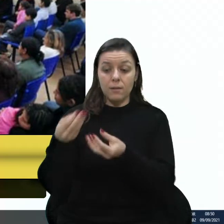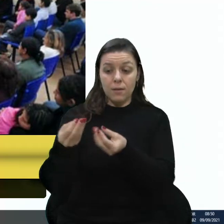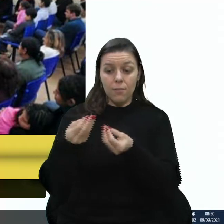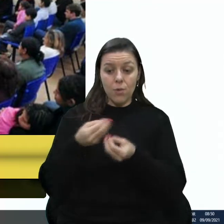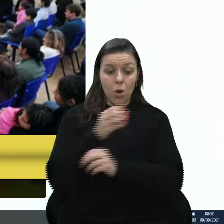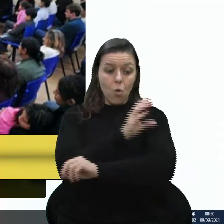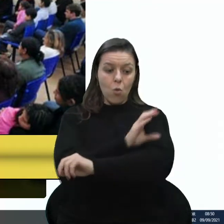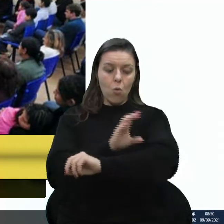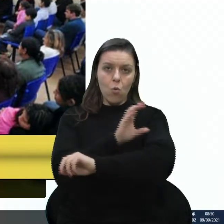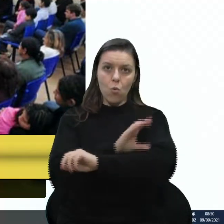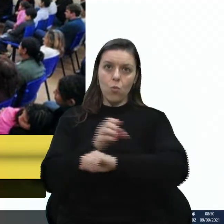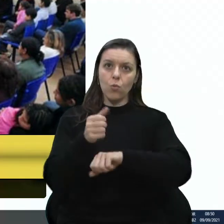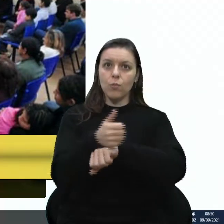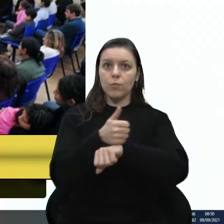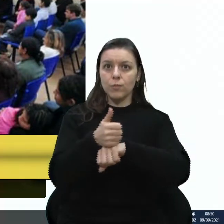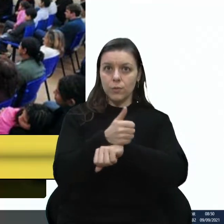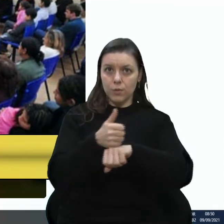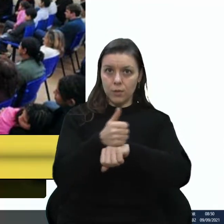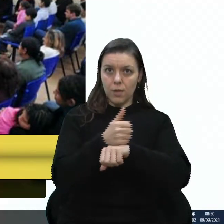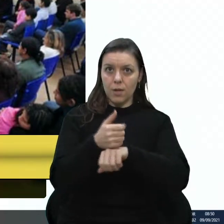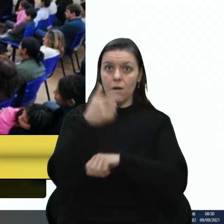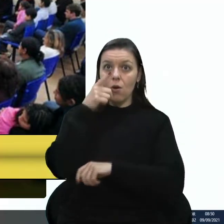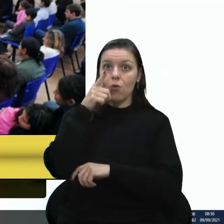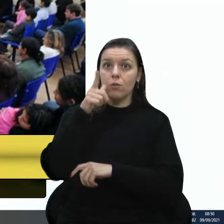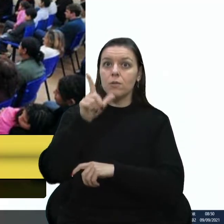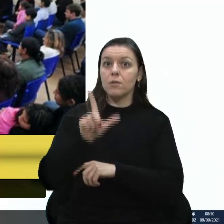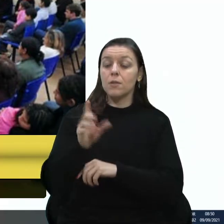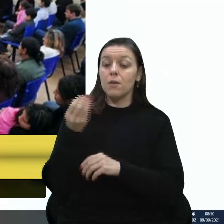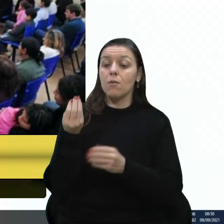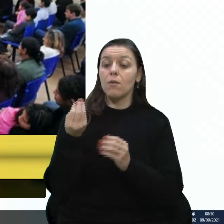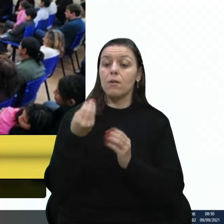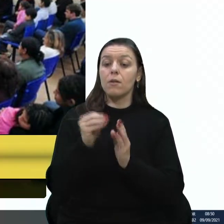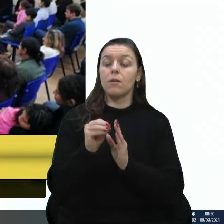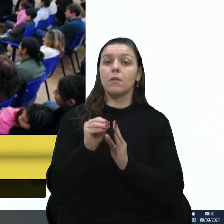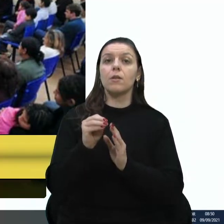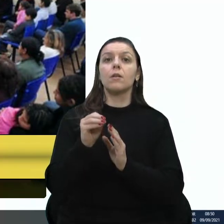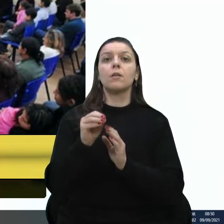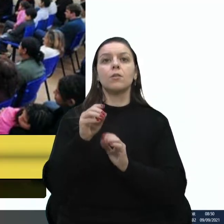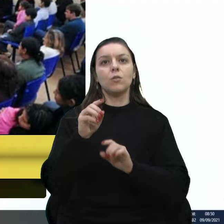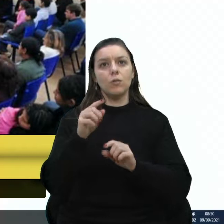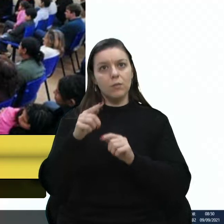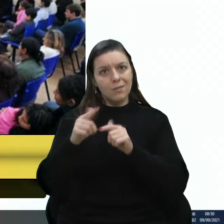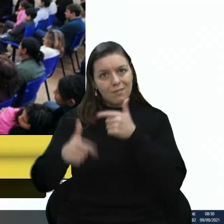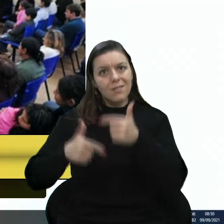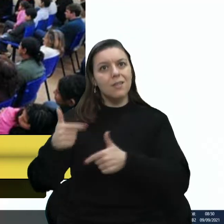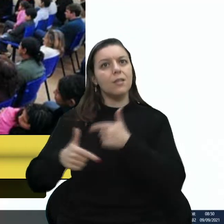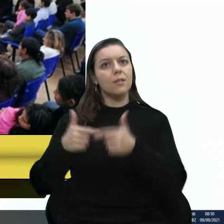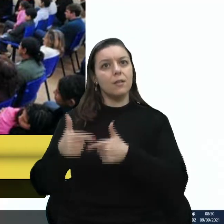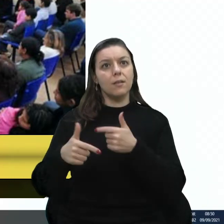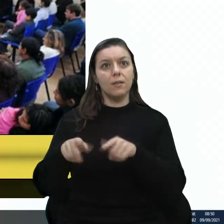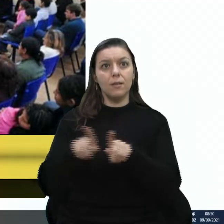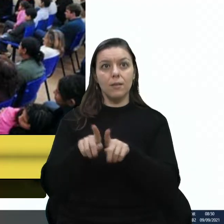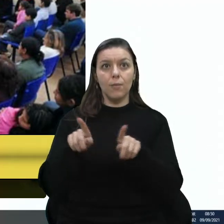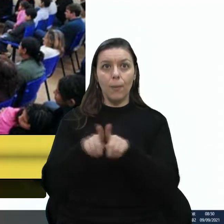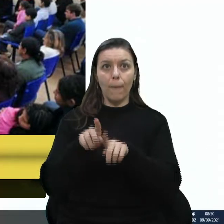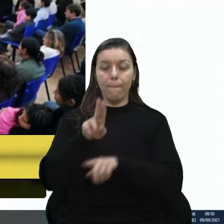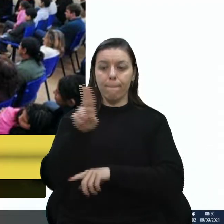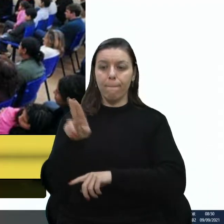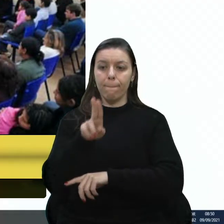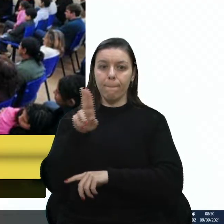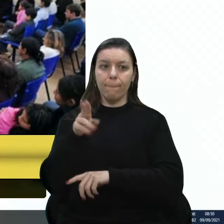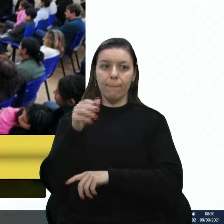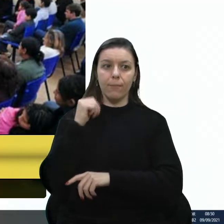cursos profissionalizantes, conseguiam ingressar no mercado de trabalho. Muitos que utilizavam o Bolsa